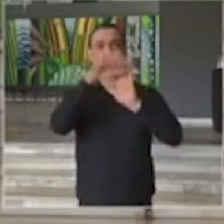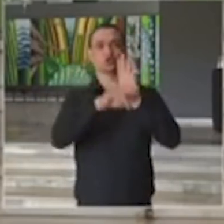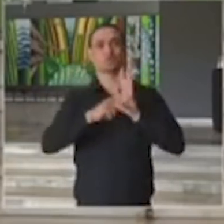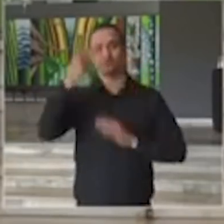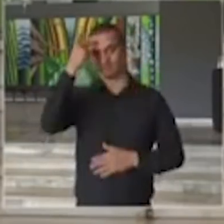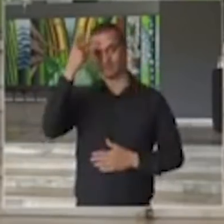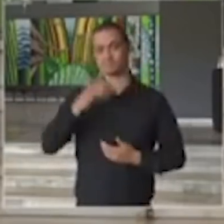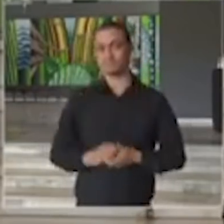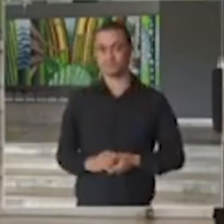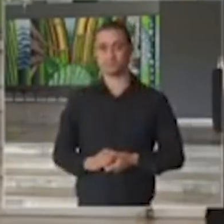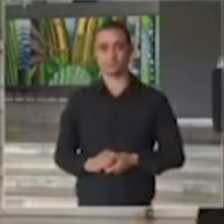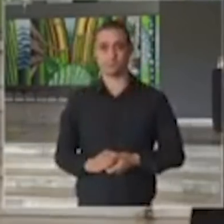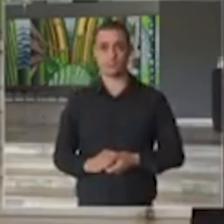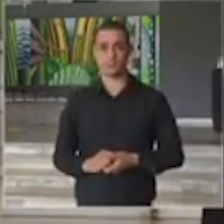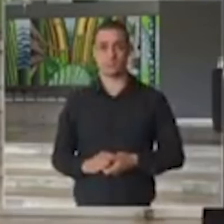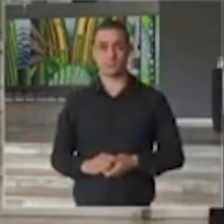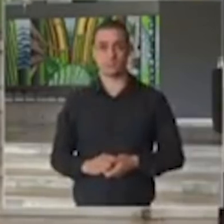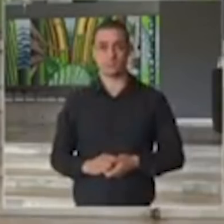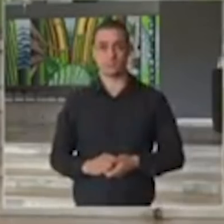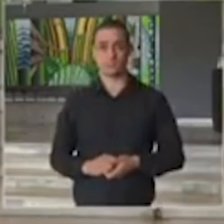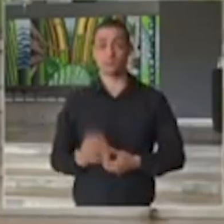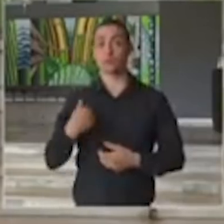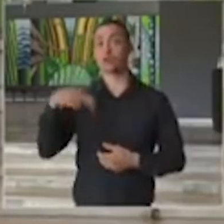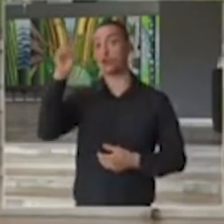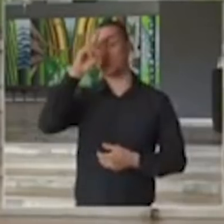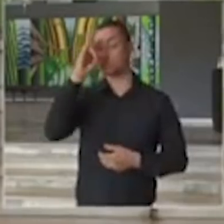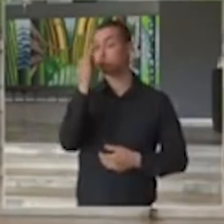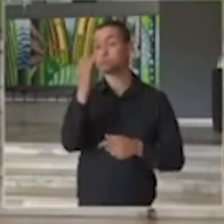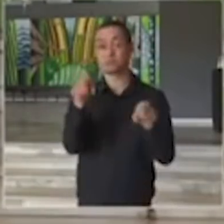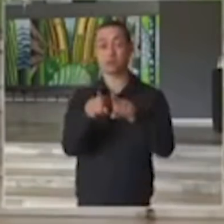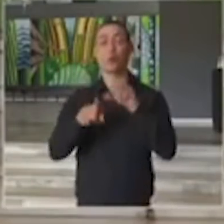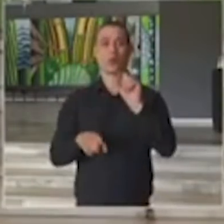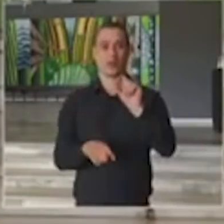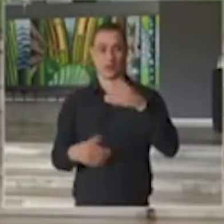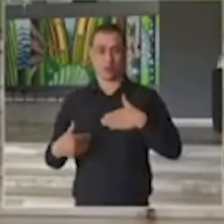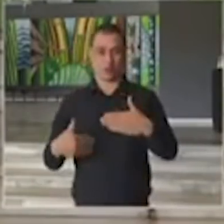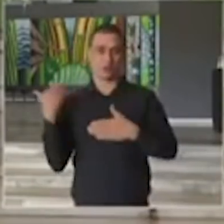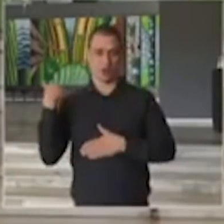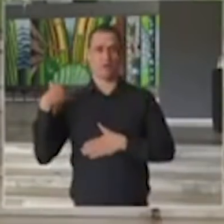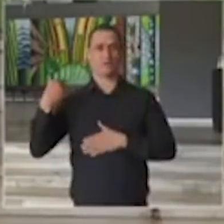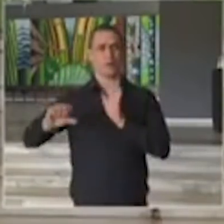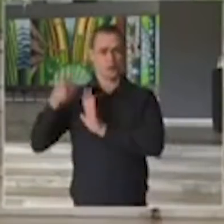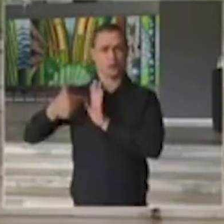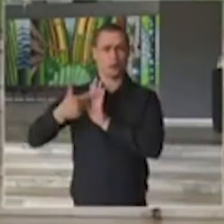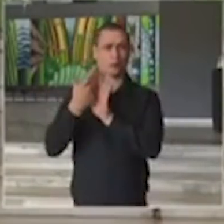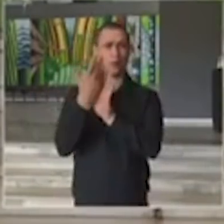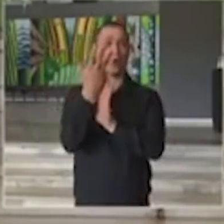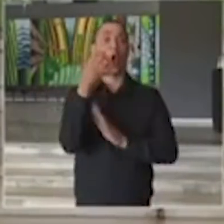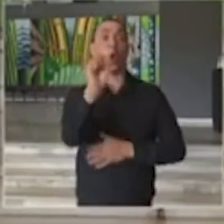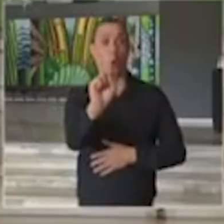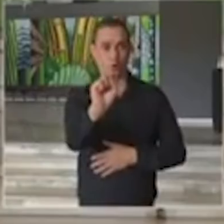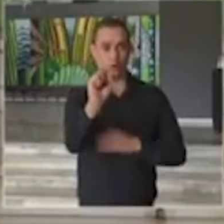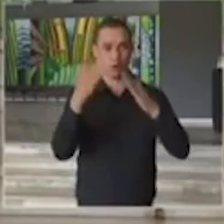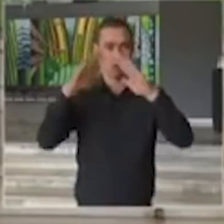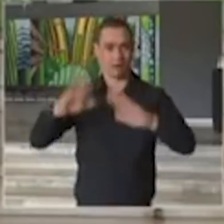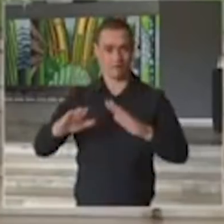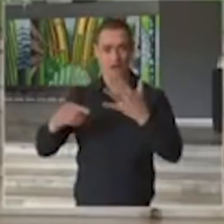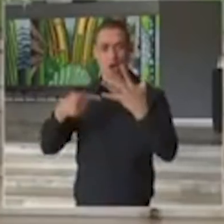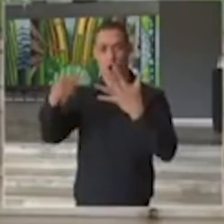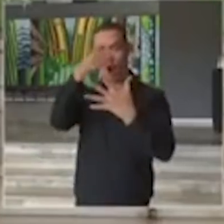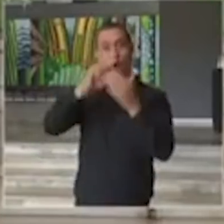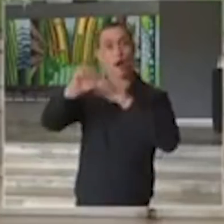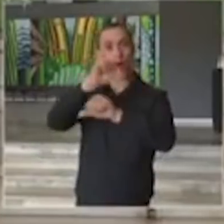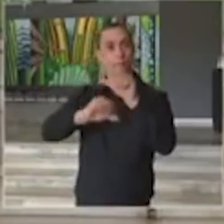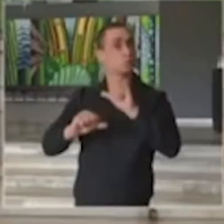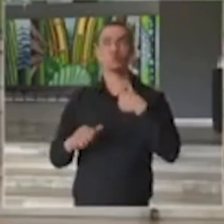plano são paulo vale lembrar também que nesta oitava requalificação nós não tivemos